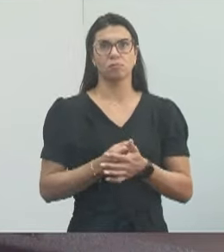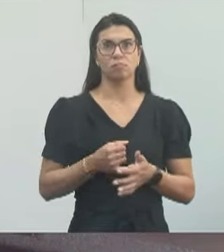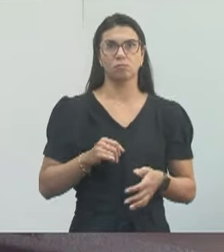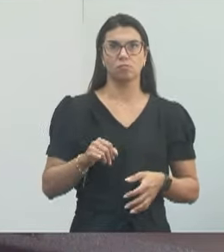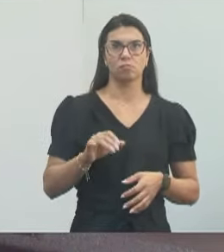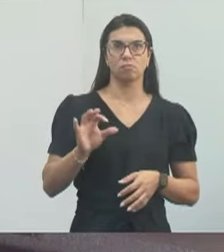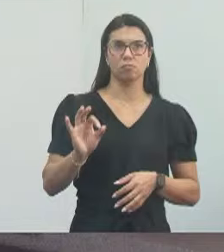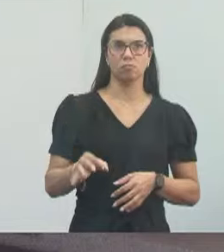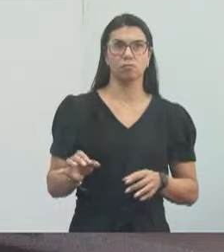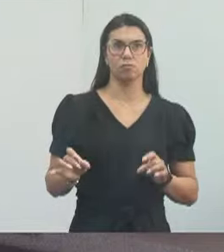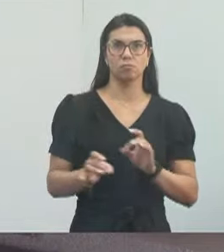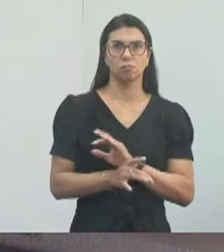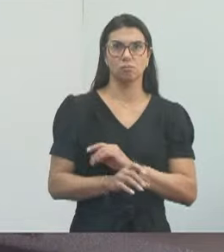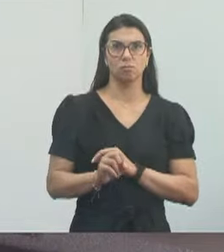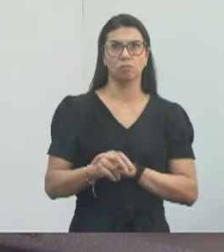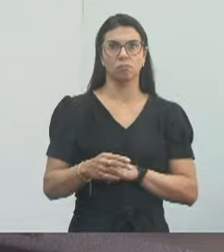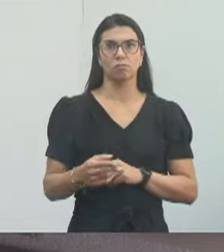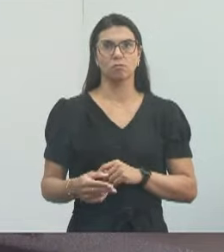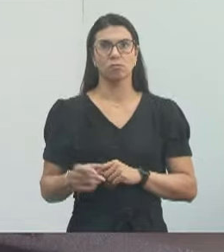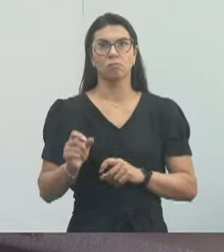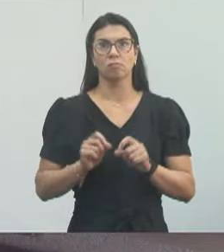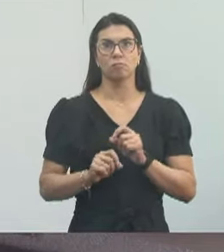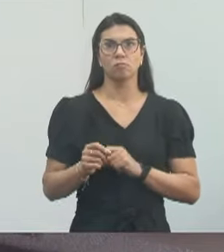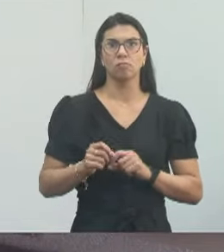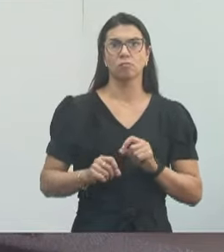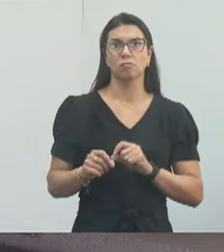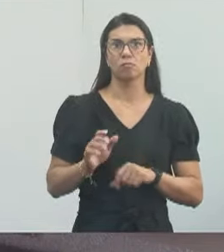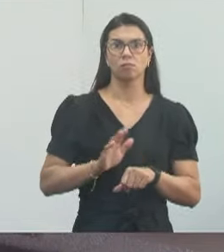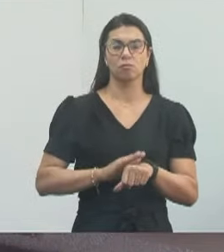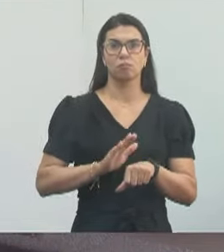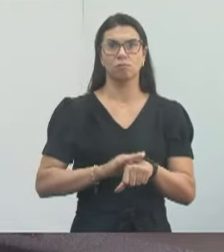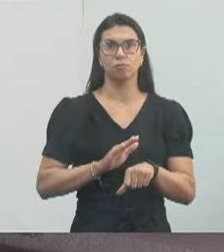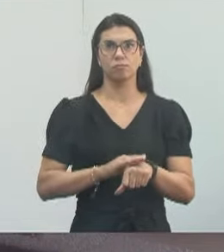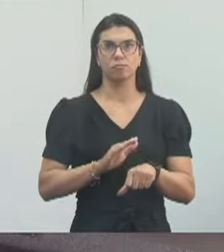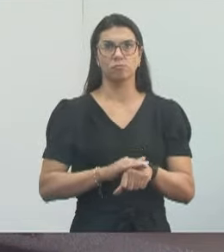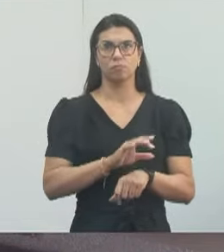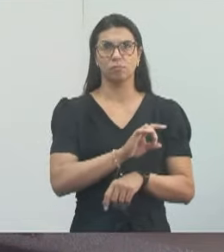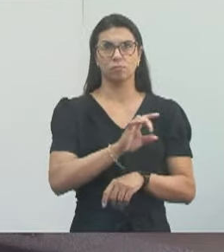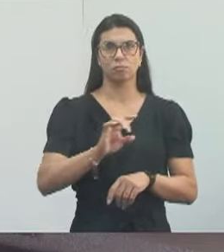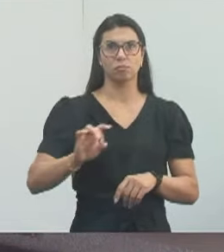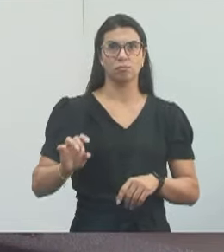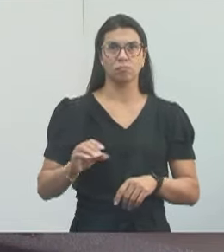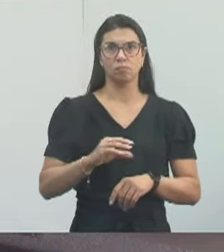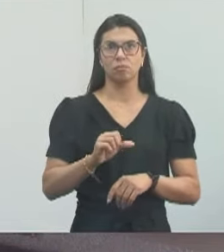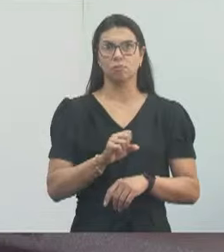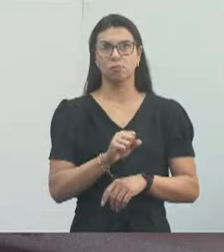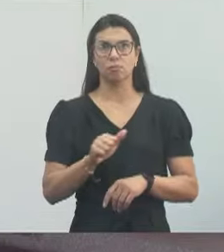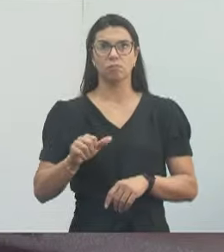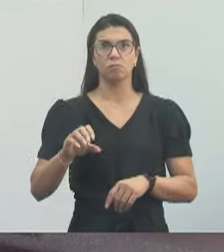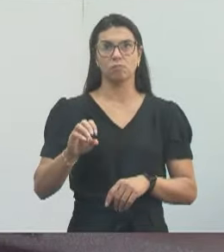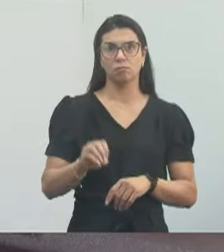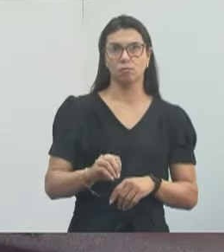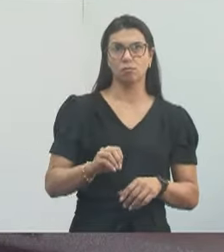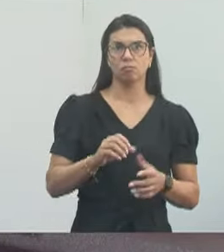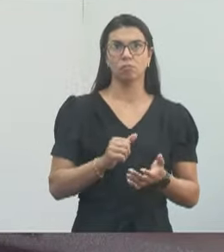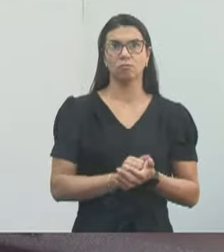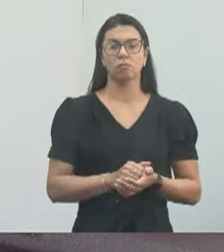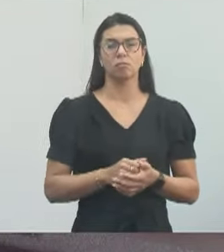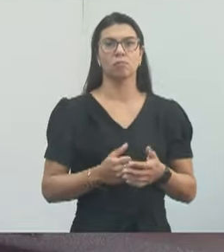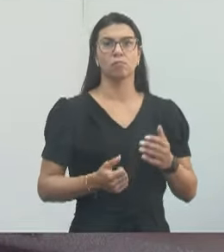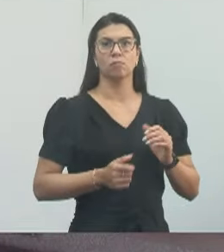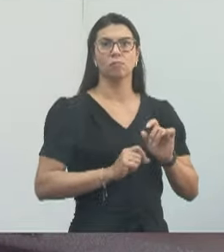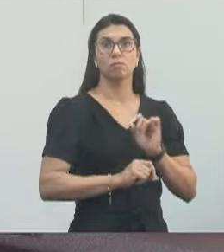o caso foi finalizado Qual foi a tratativa de cada caso Quais foram os profissionais e sua função que